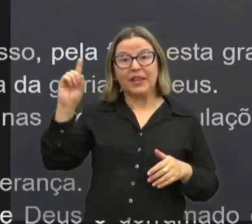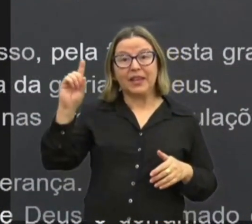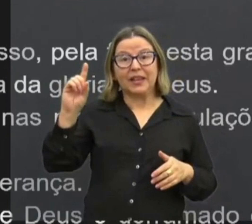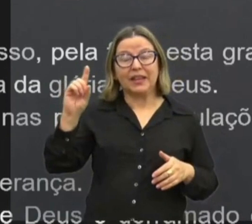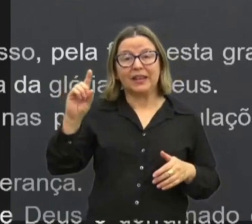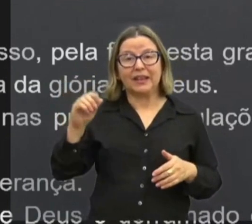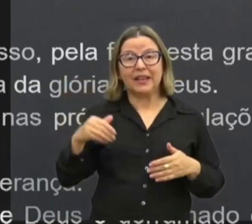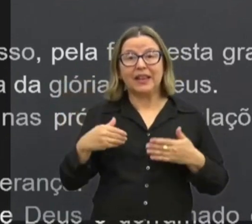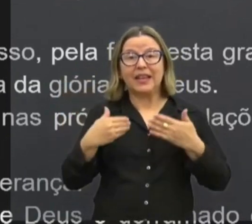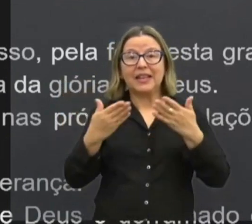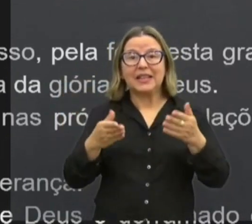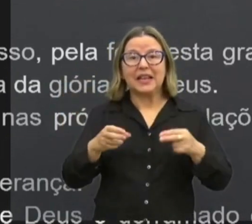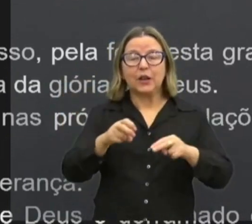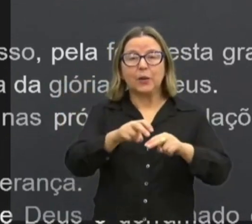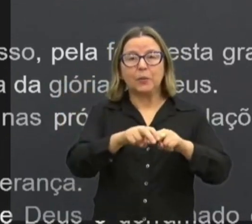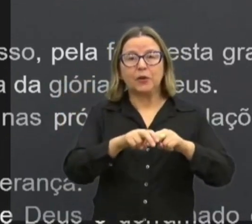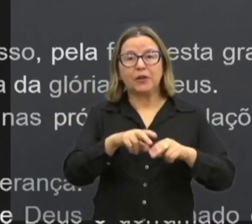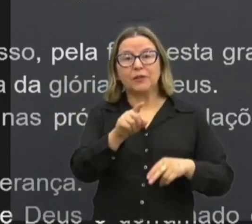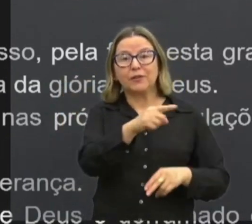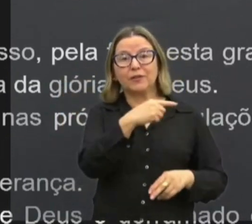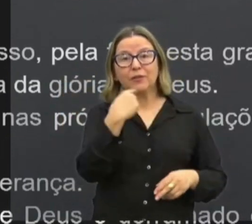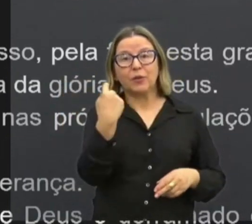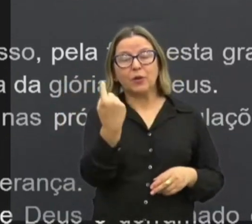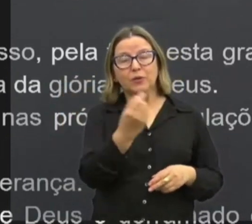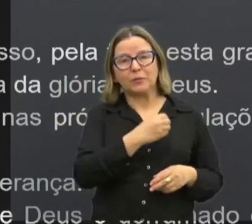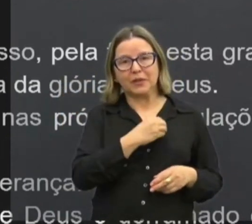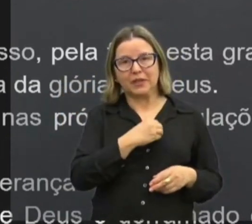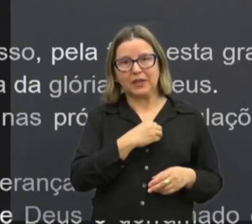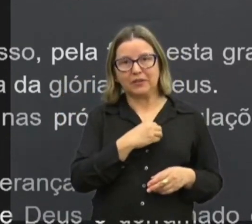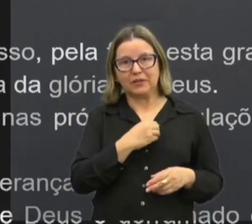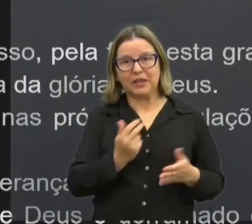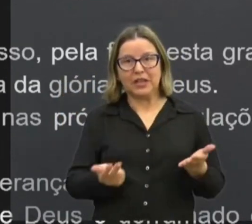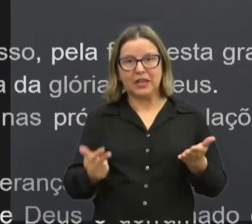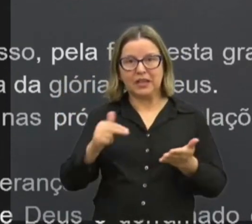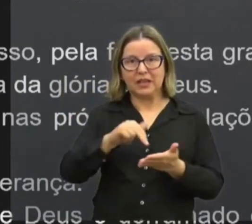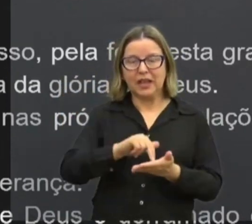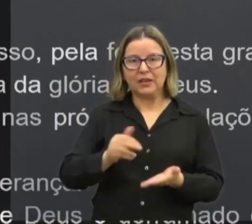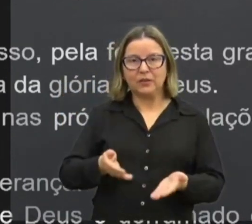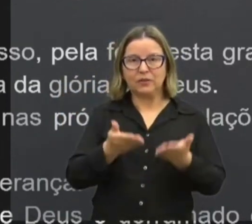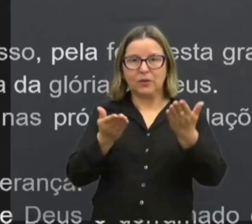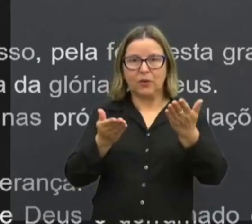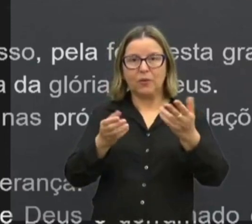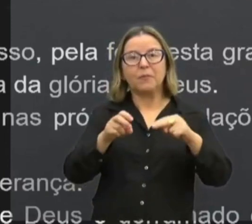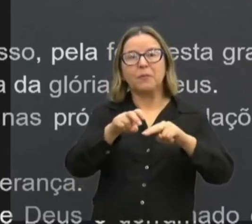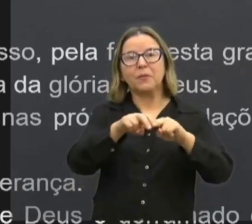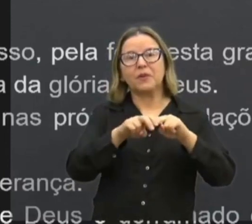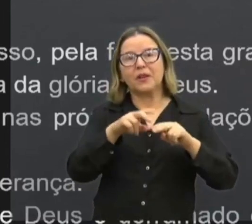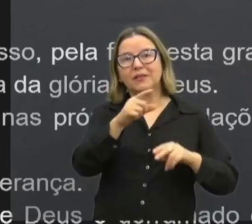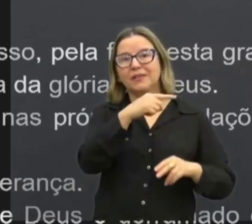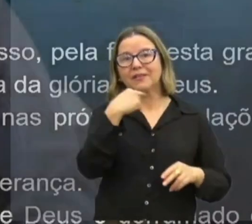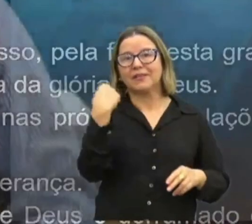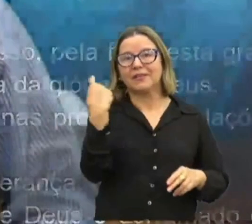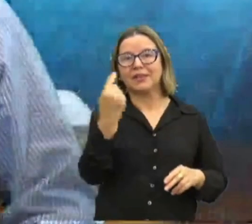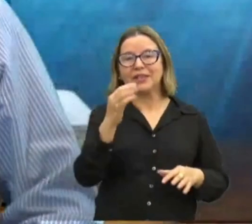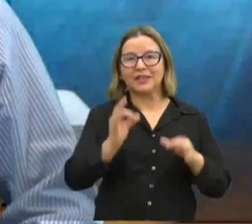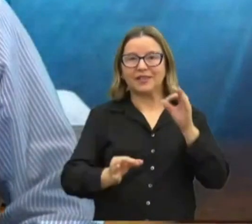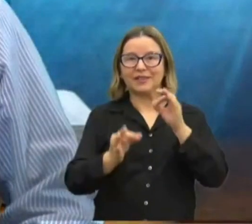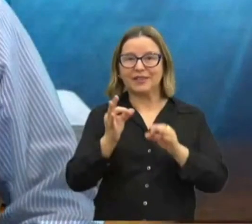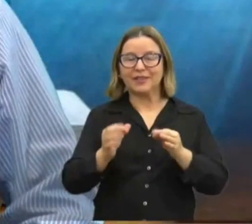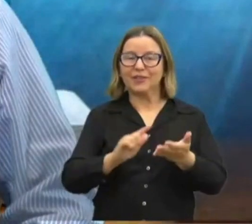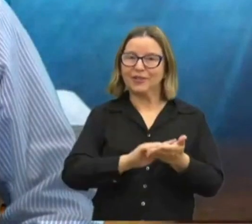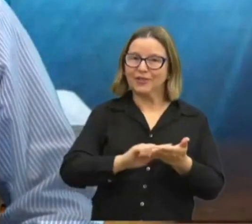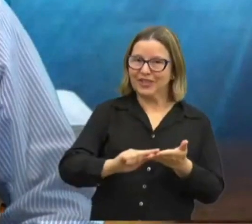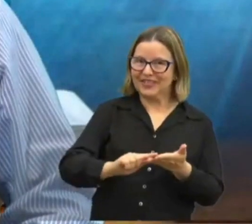nossas transgressões e ressuscitou por causa da nossa justificação. Olha